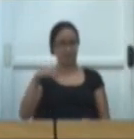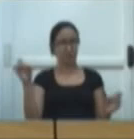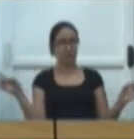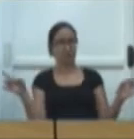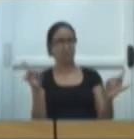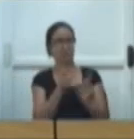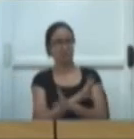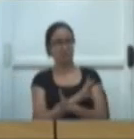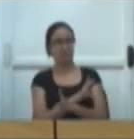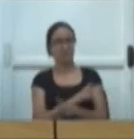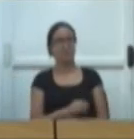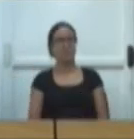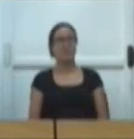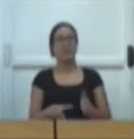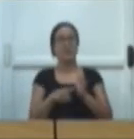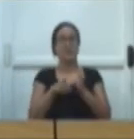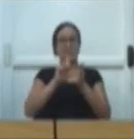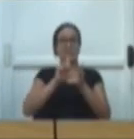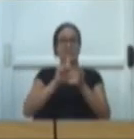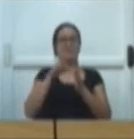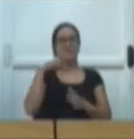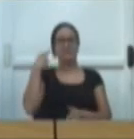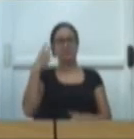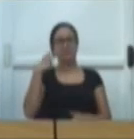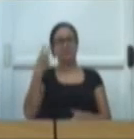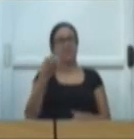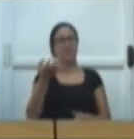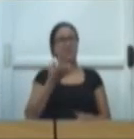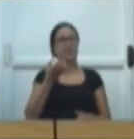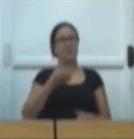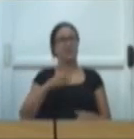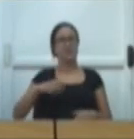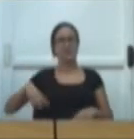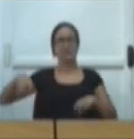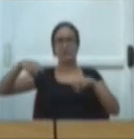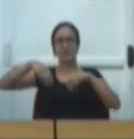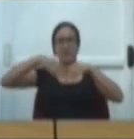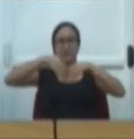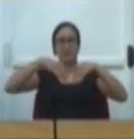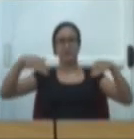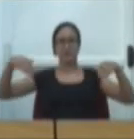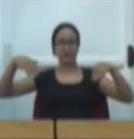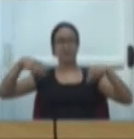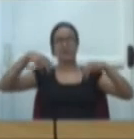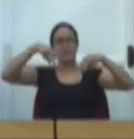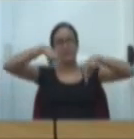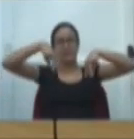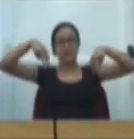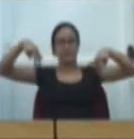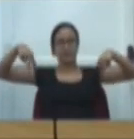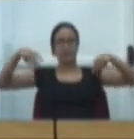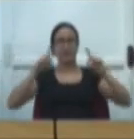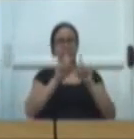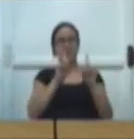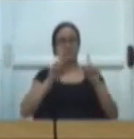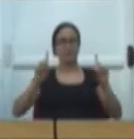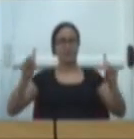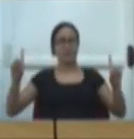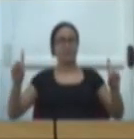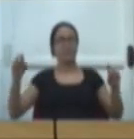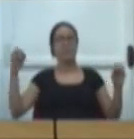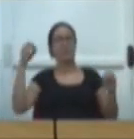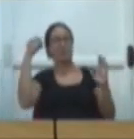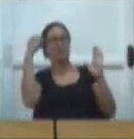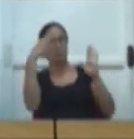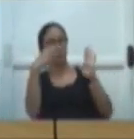antes eu pediria a todos os vereadores que se posicionássemos aqui na frente para juntos fazermos uma foto oficial para que fique